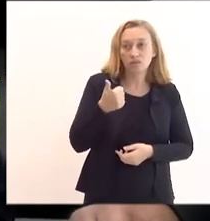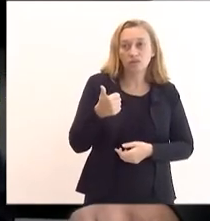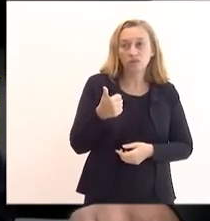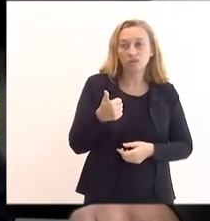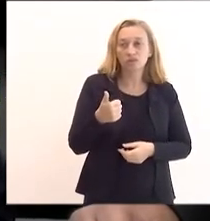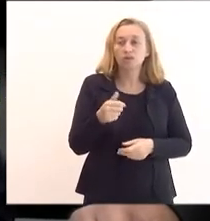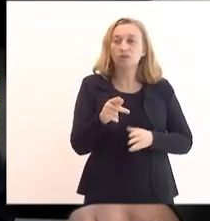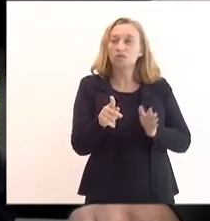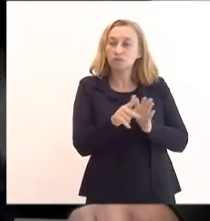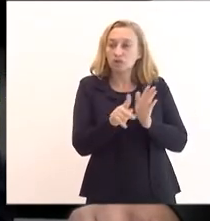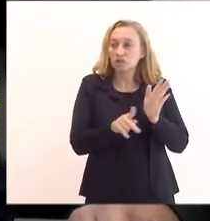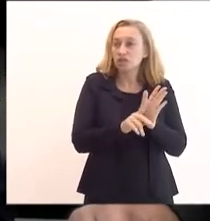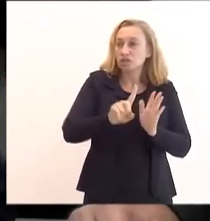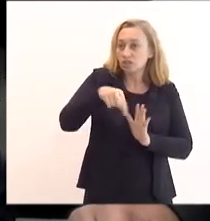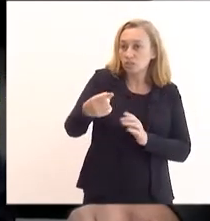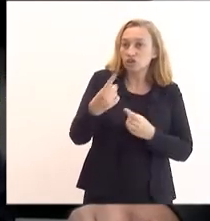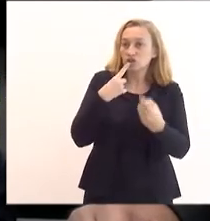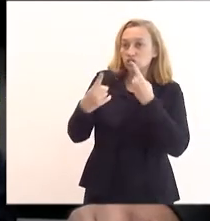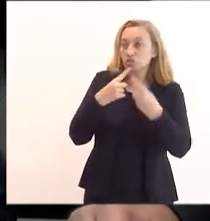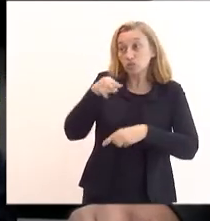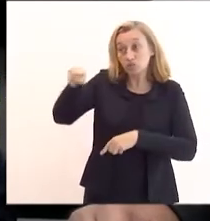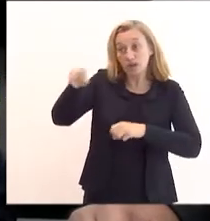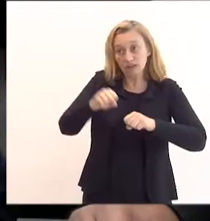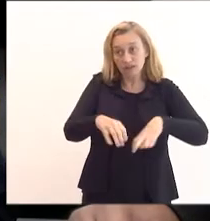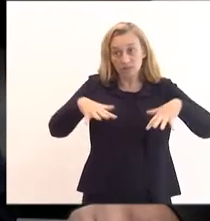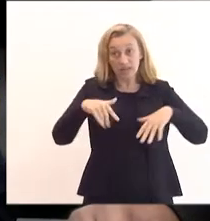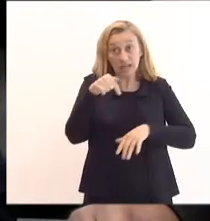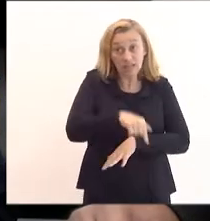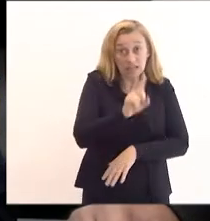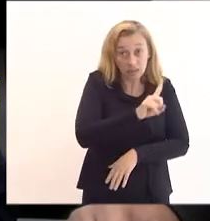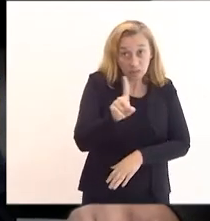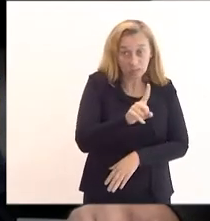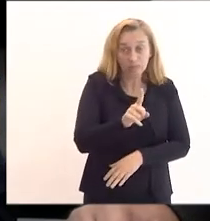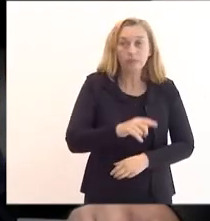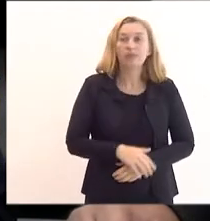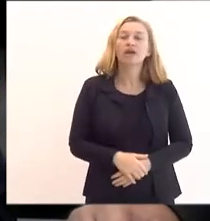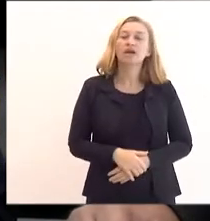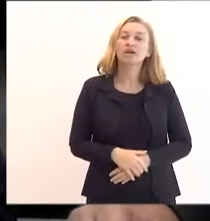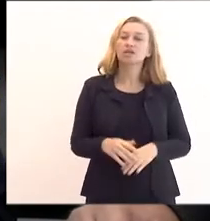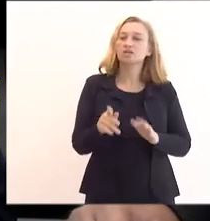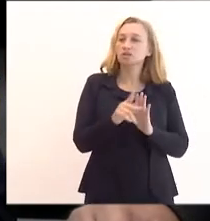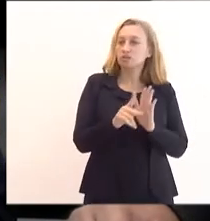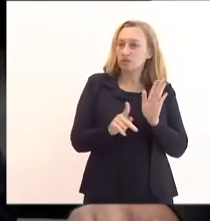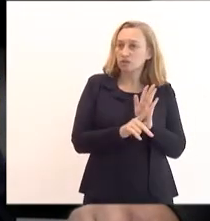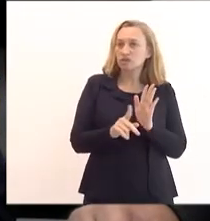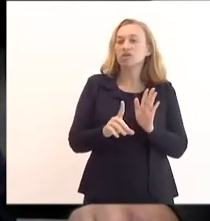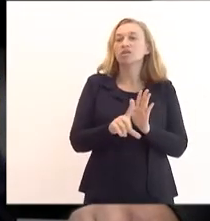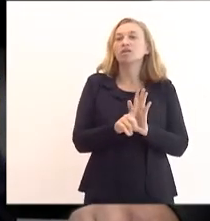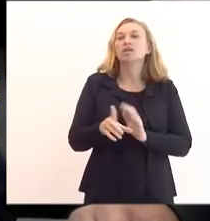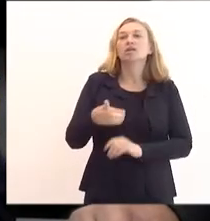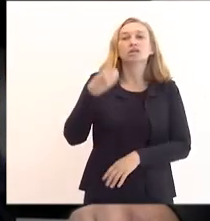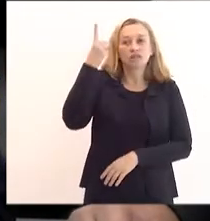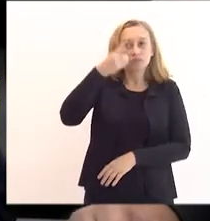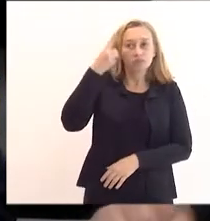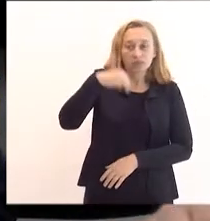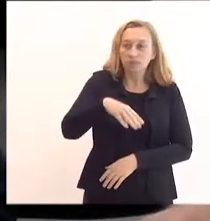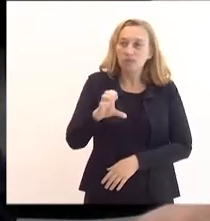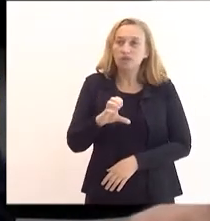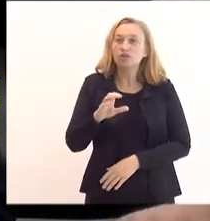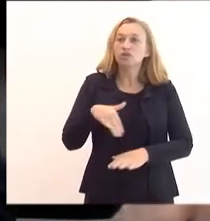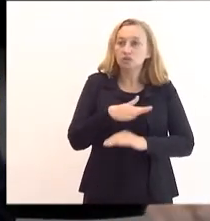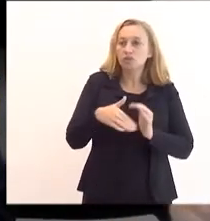mérito eu discuto, sento porrete no plenário. Aqui não. Esse projeto do deputado Mink, todos sabem que o deputado Mink é um